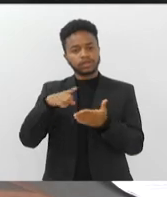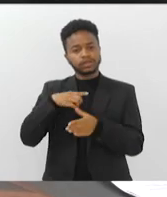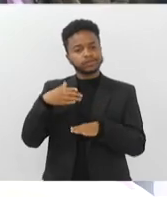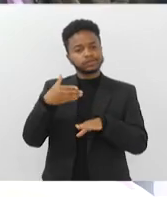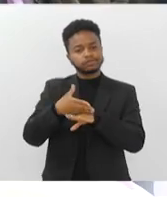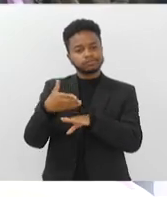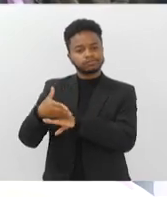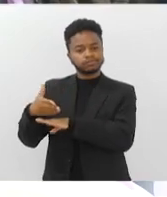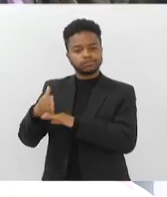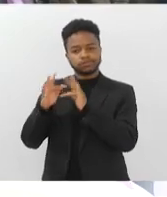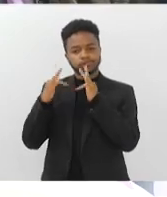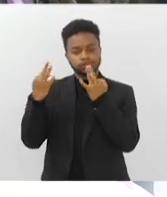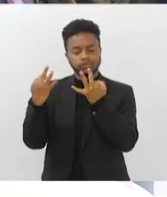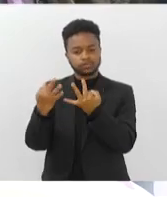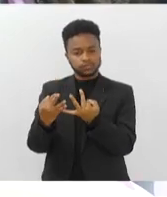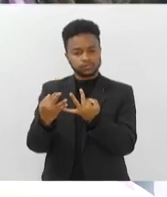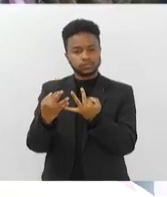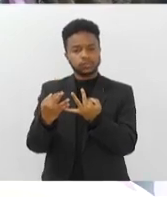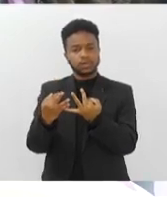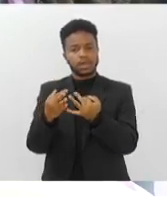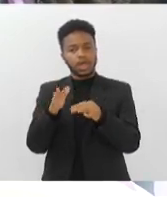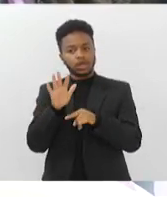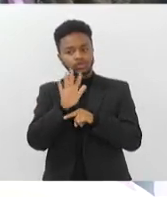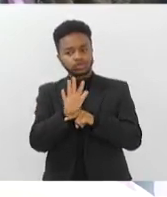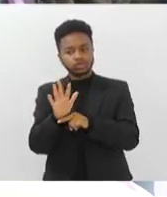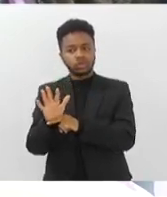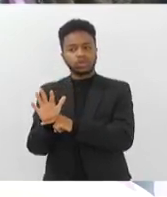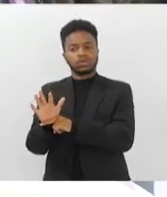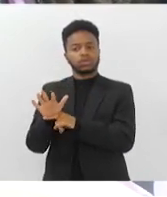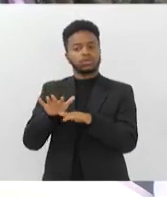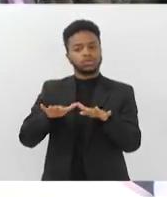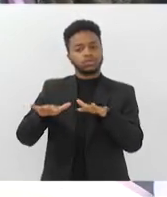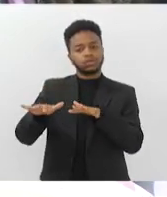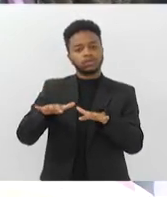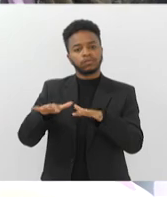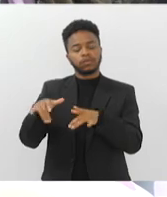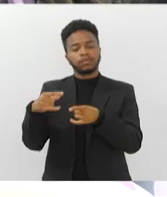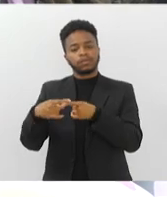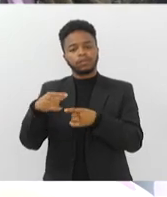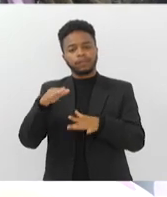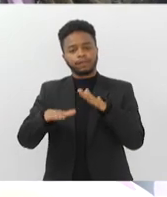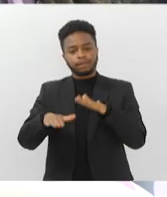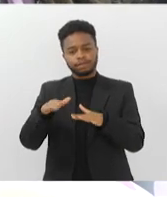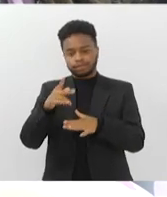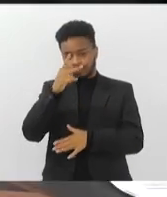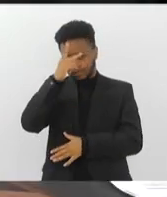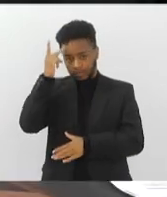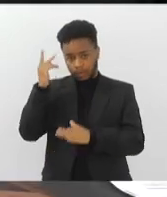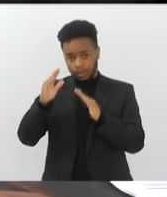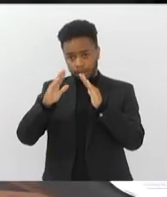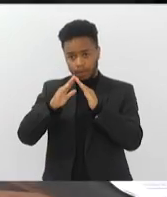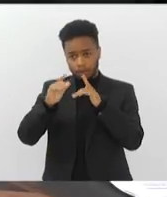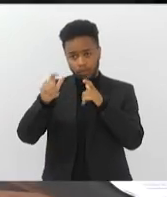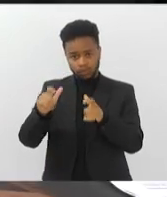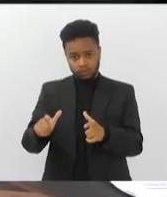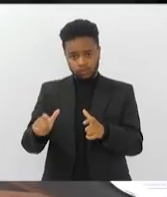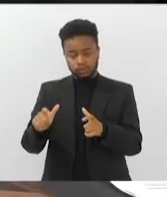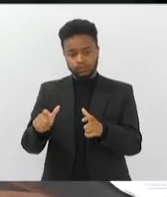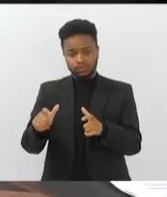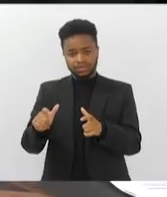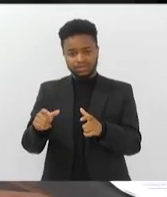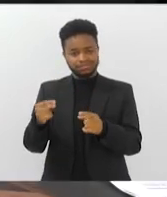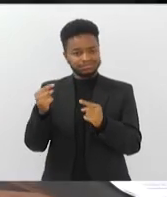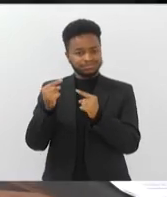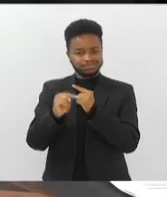centenas de famílias, ouvindo, mobilizando, porque muitas vezes as pessoas, mesmo morando num lugar